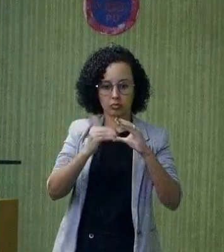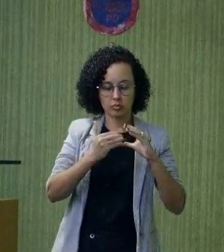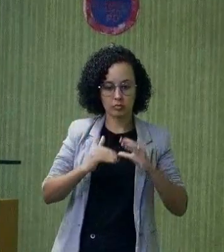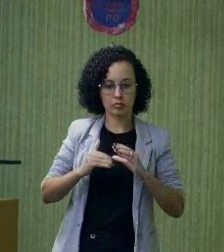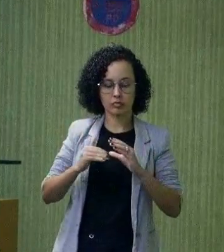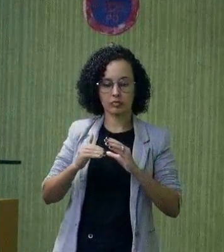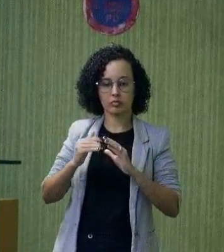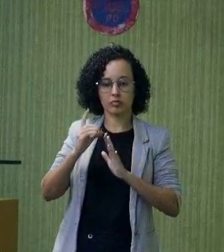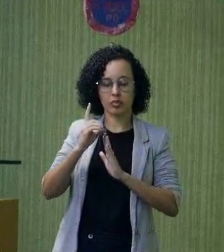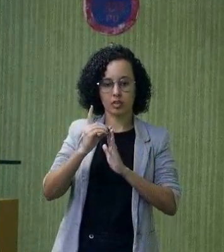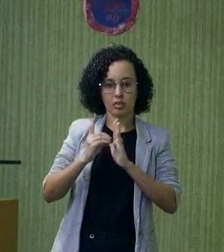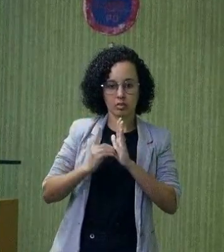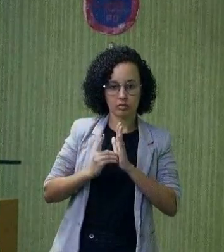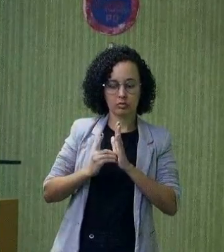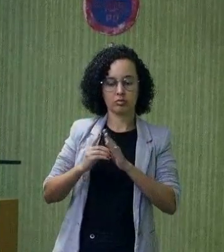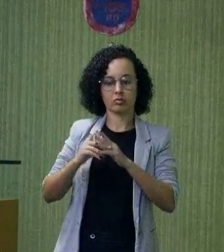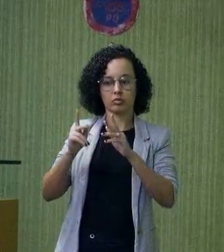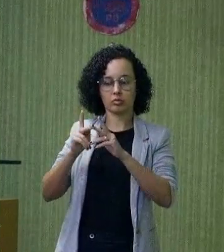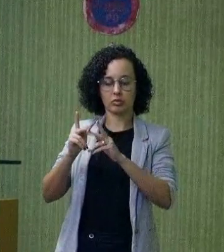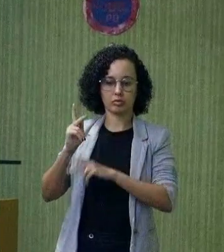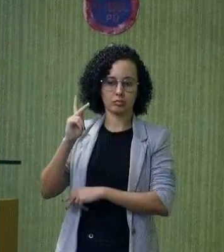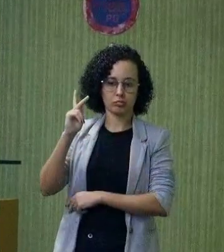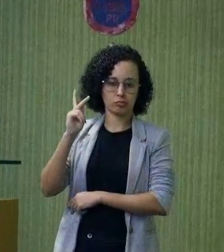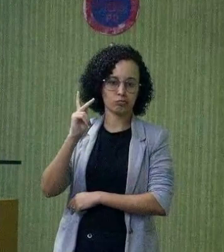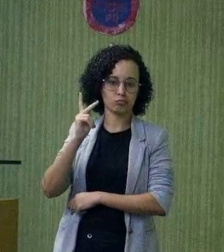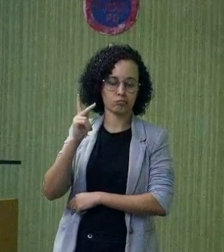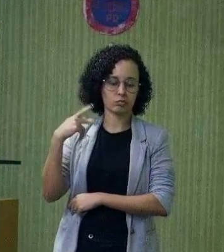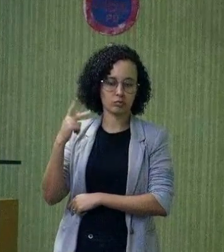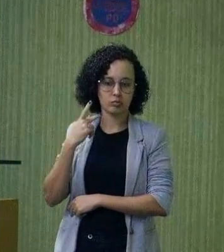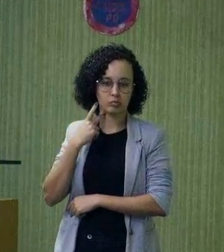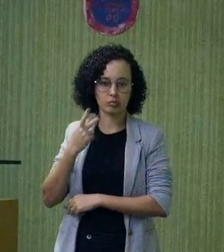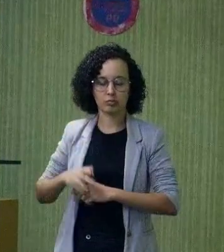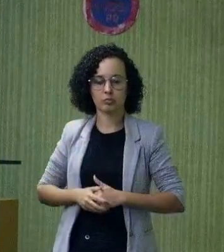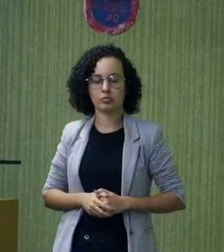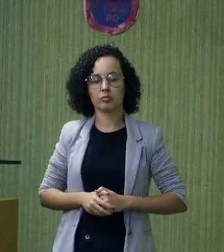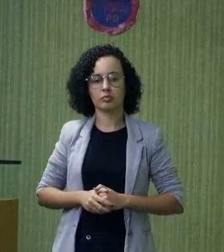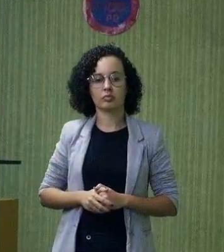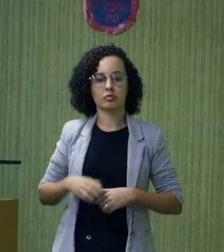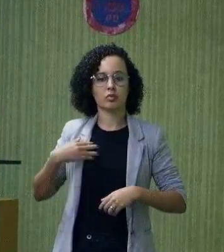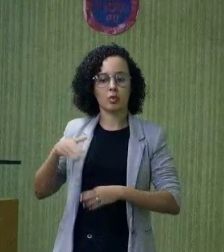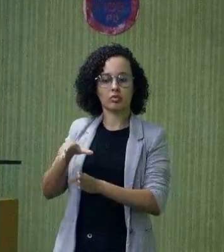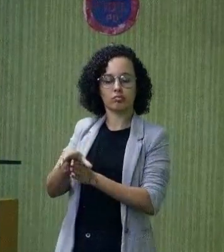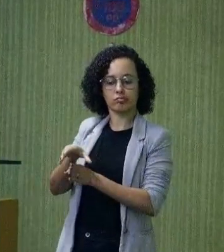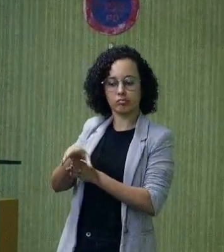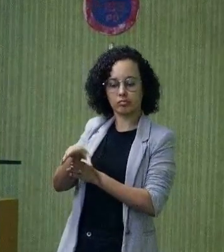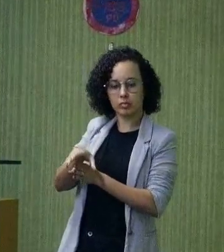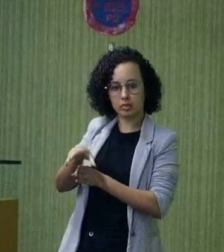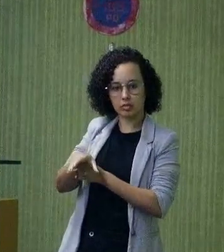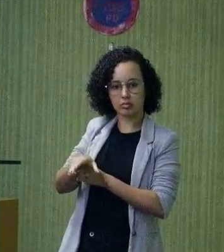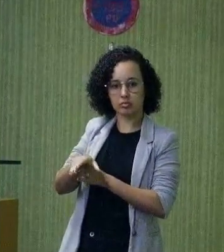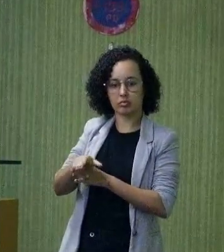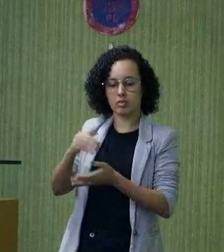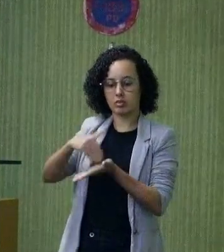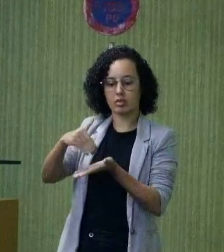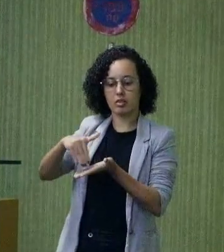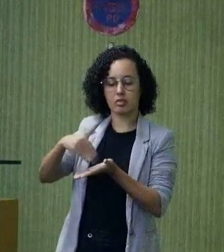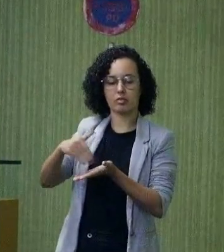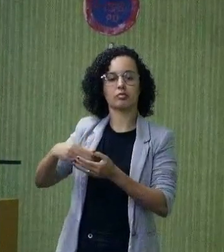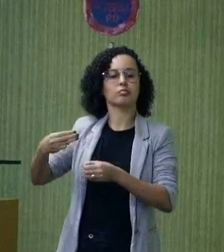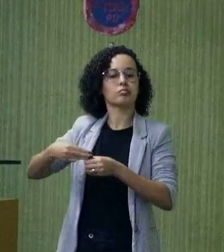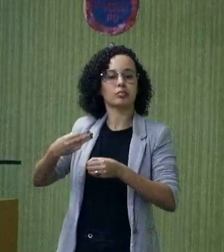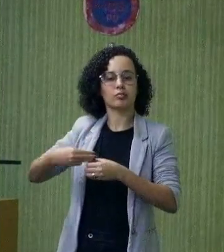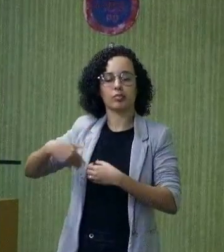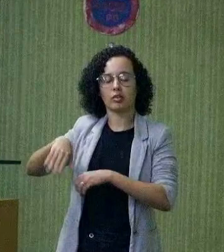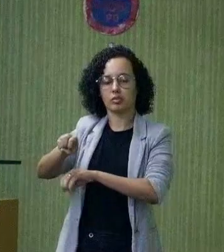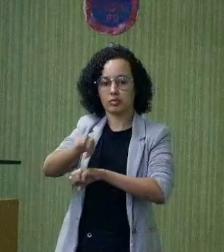promotorias do interior e divulgação da recomendação paraa Secretaria Municipal de Educação que Elabore planejamento de